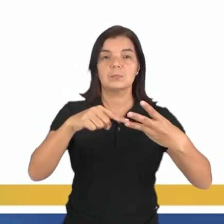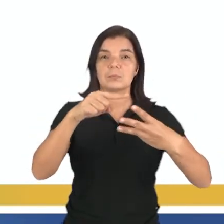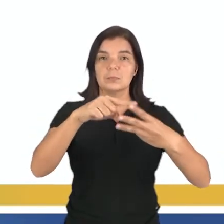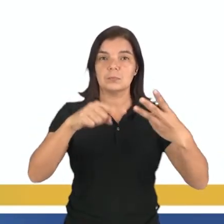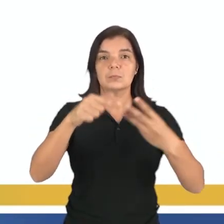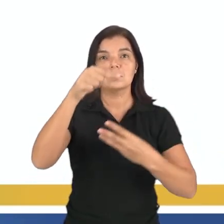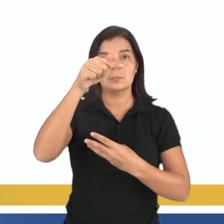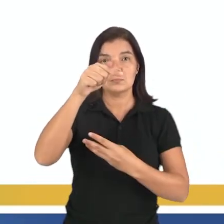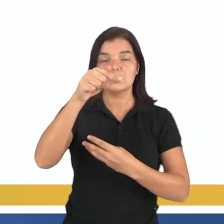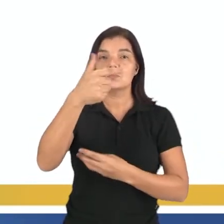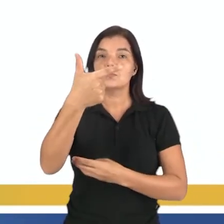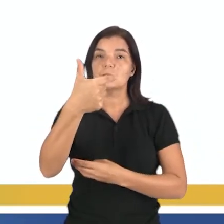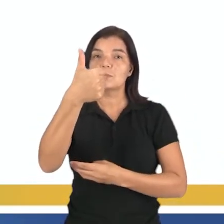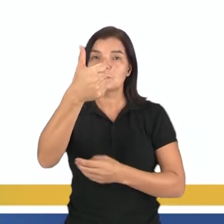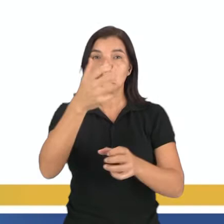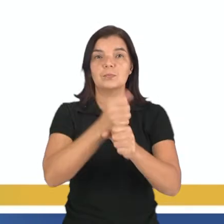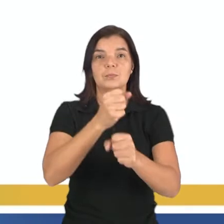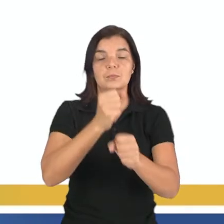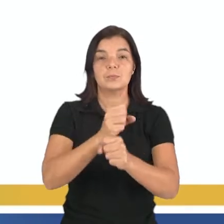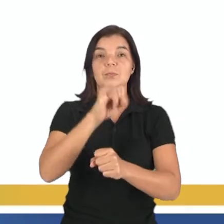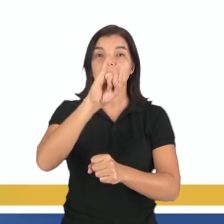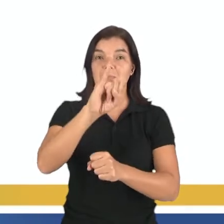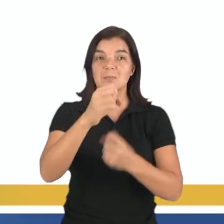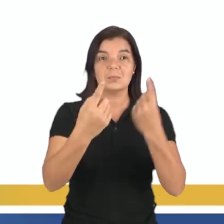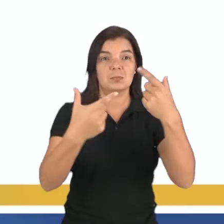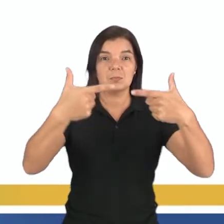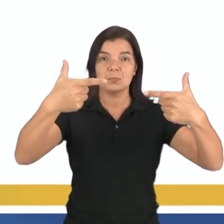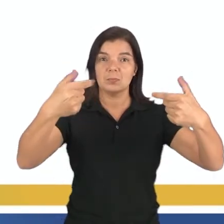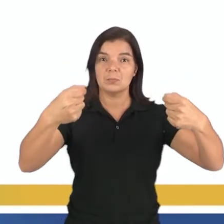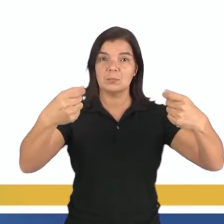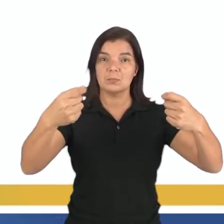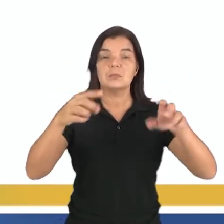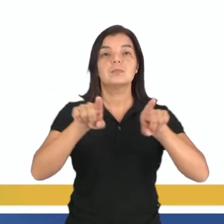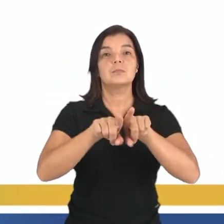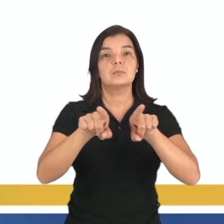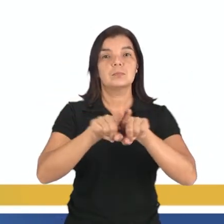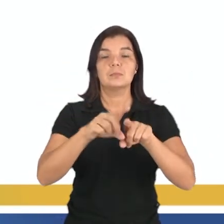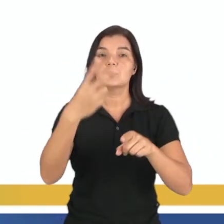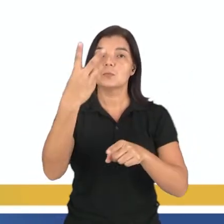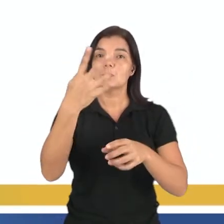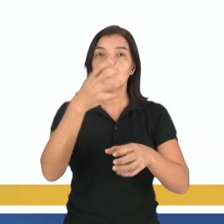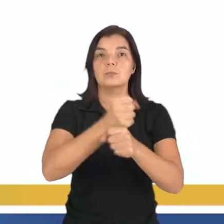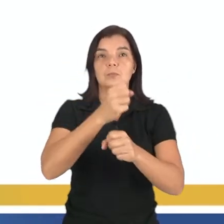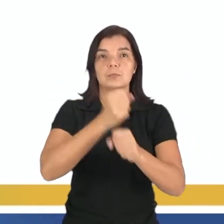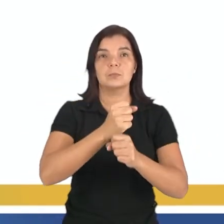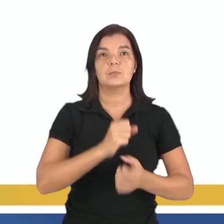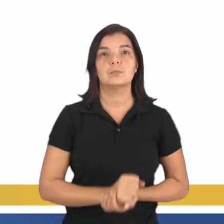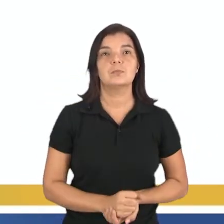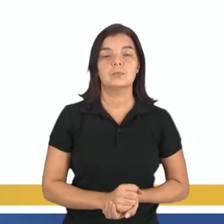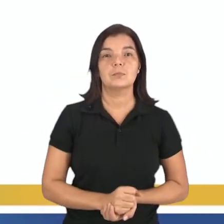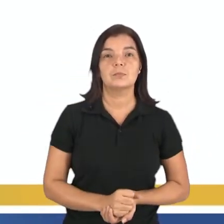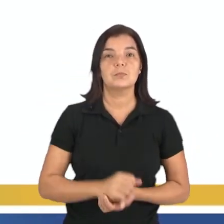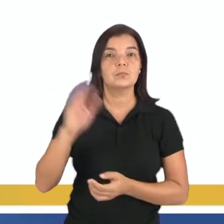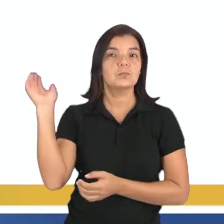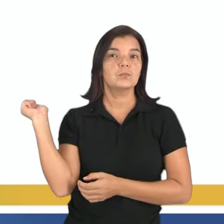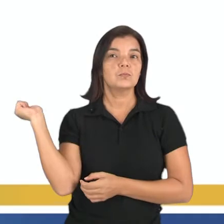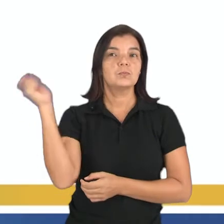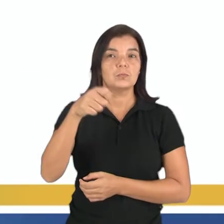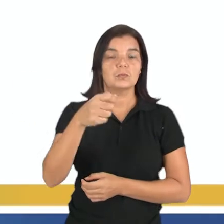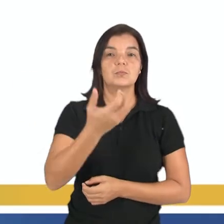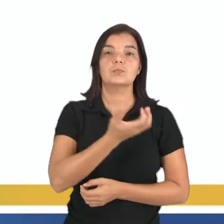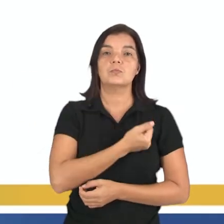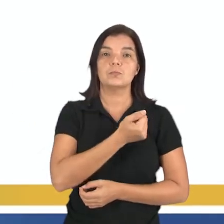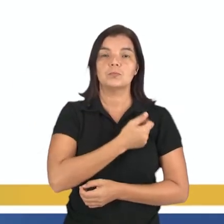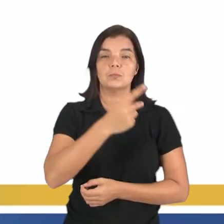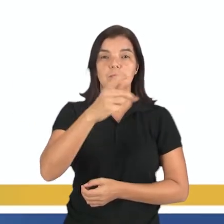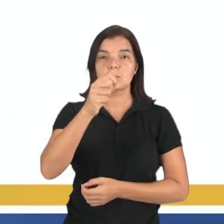21 pontos. Caso haja empate de 20-20, tem que abrir uma vantagem de 2 pontos. O saque do número par